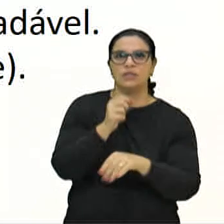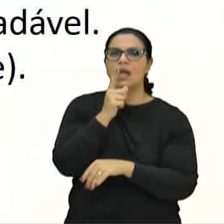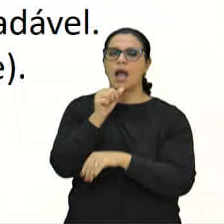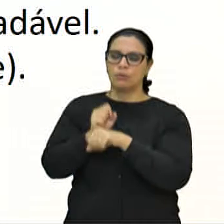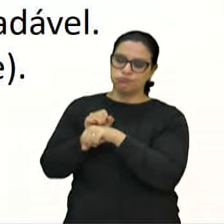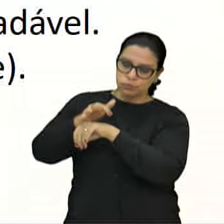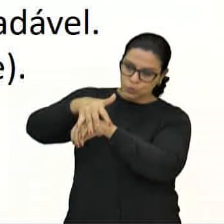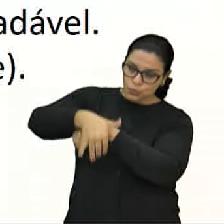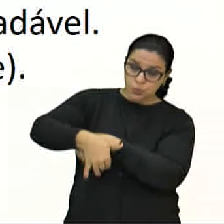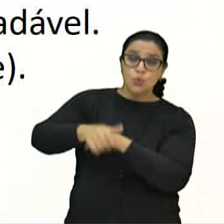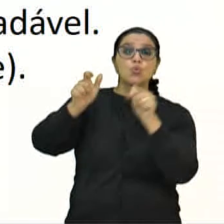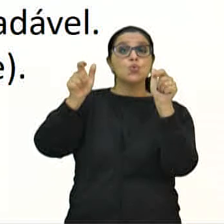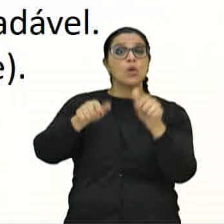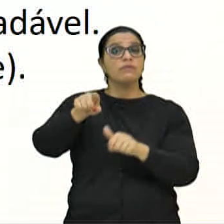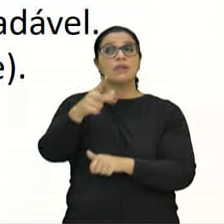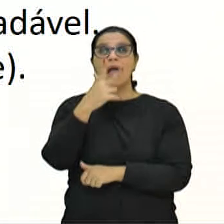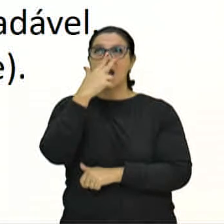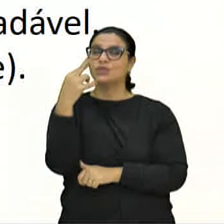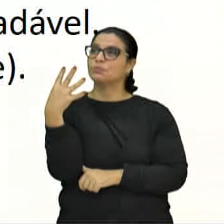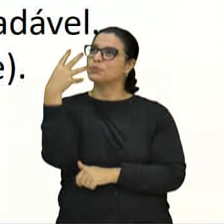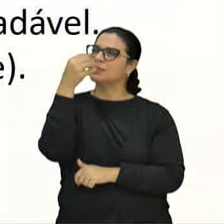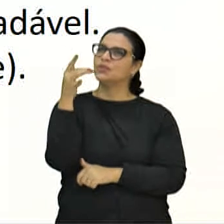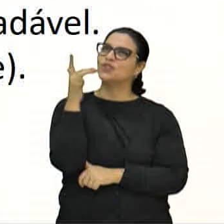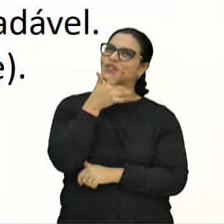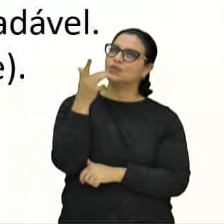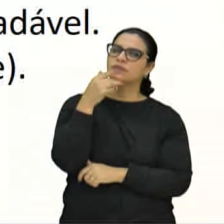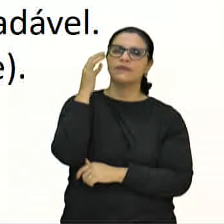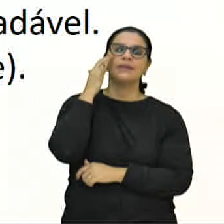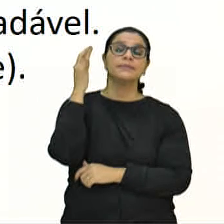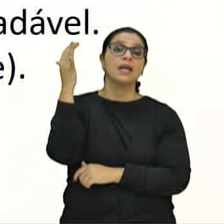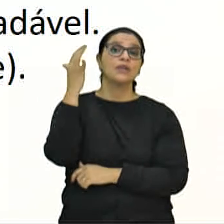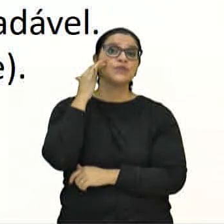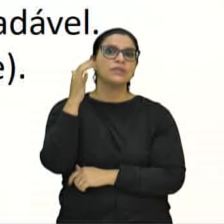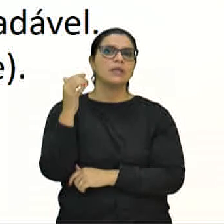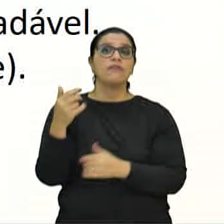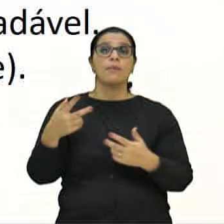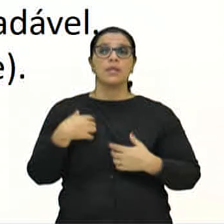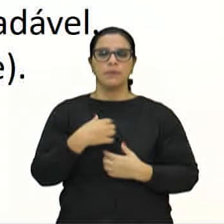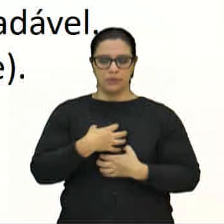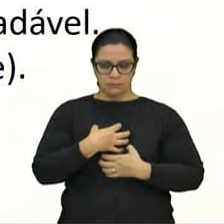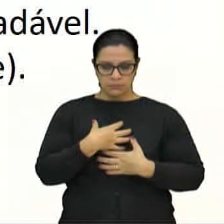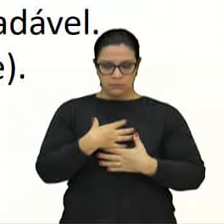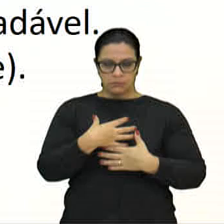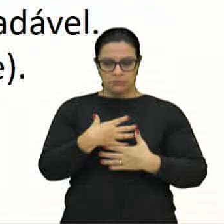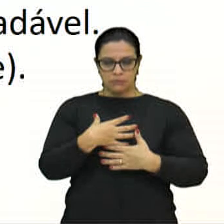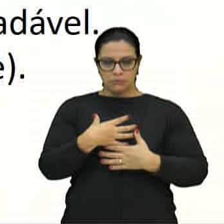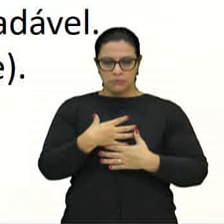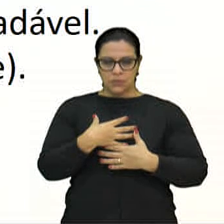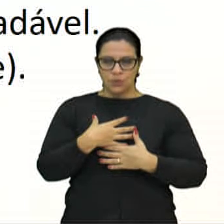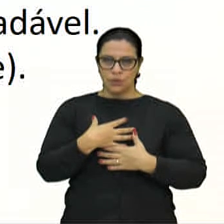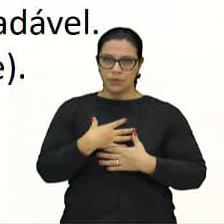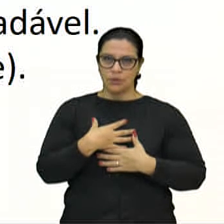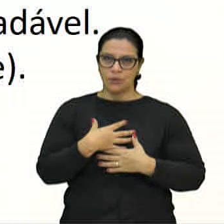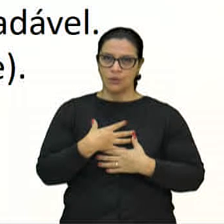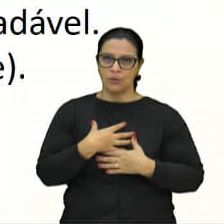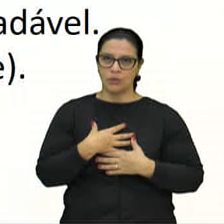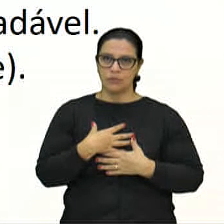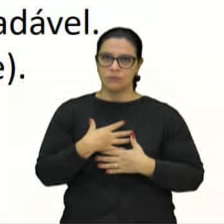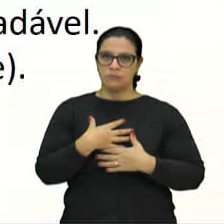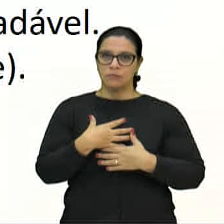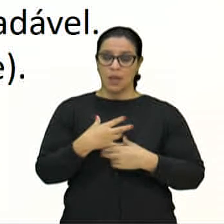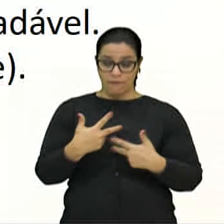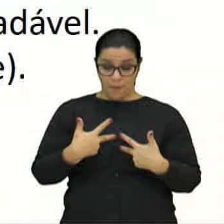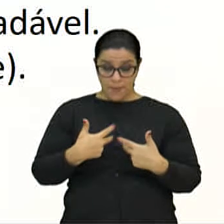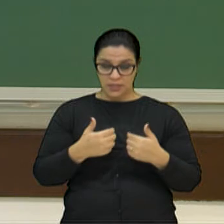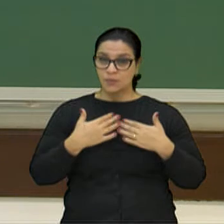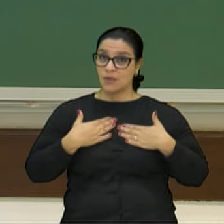ou qualquer lugar que você ache agradável. Perceba a sua respiração, trabalhe bastante a sua respiração. Então nós